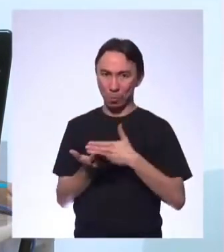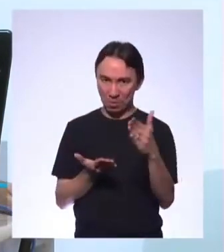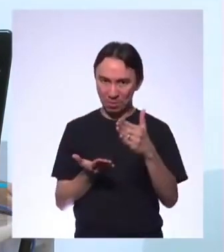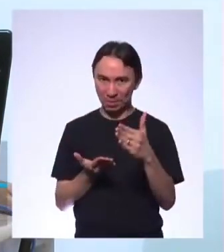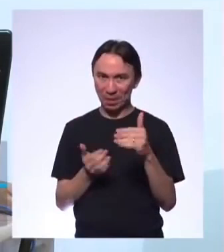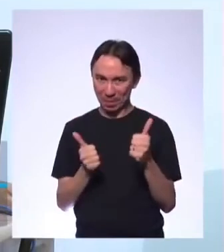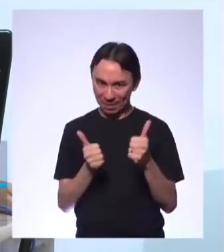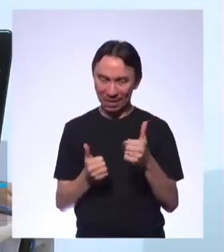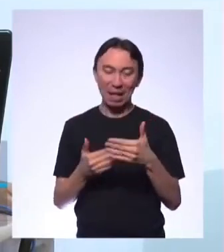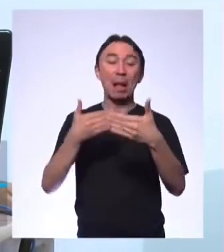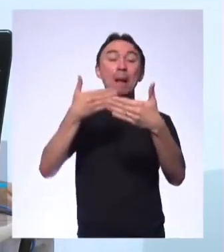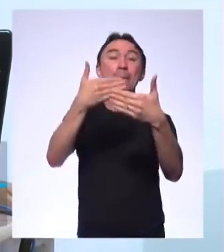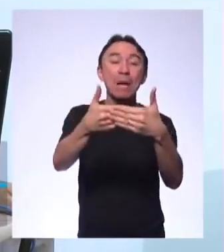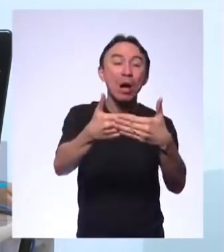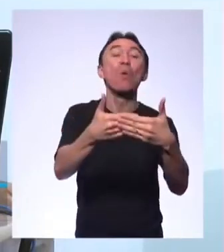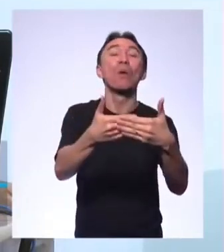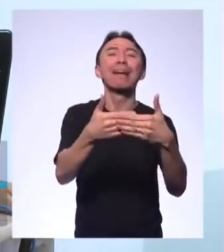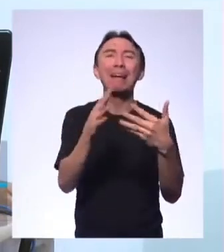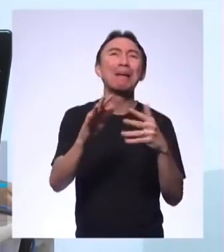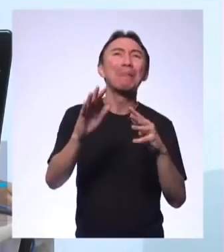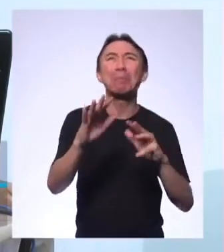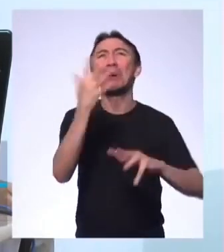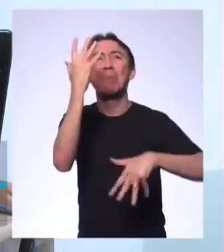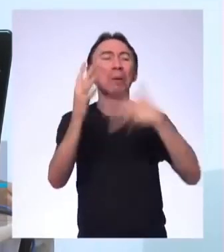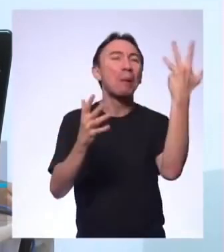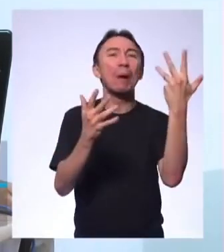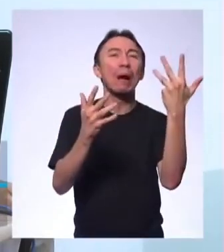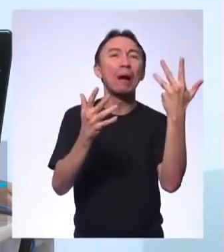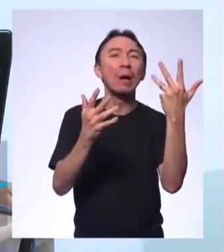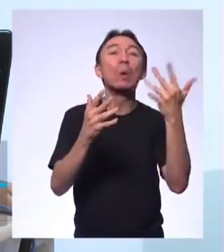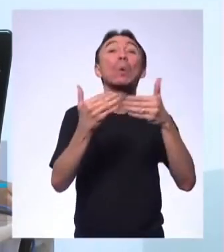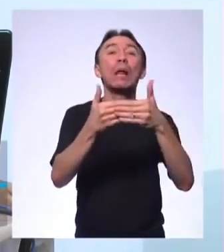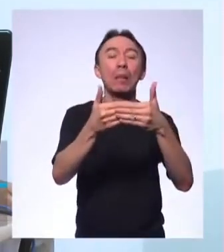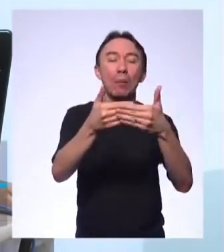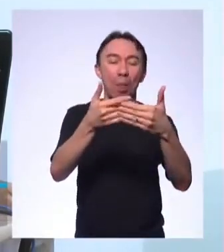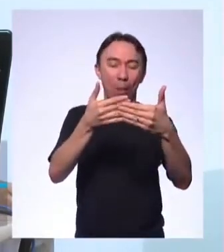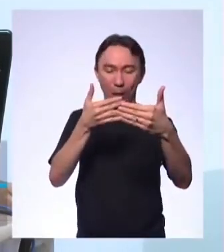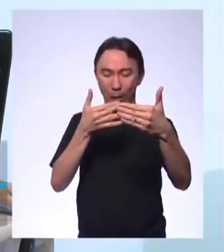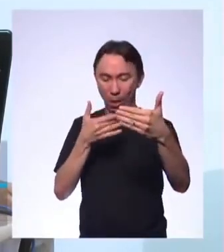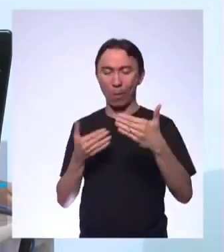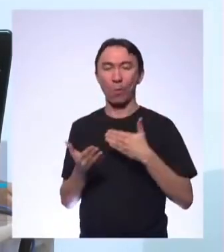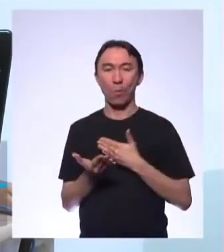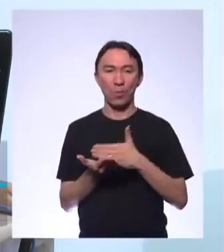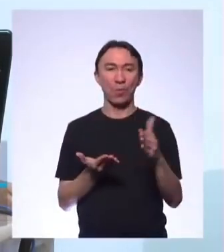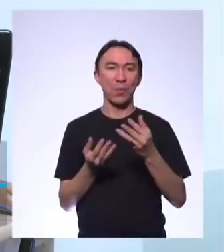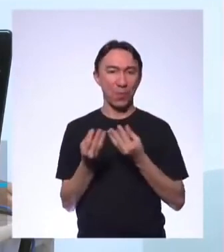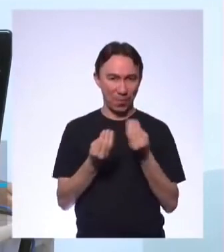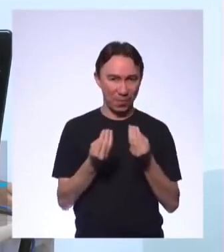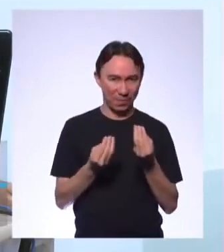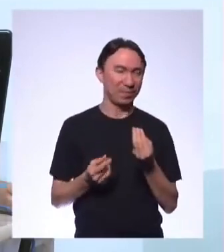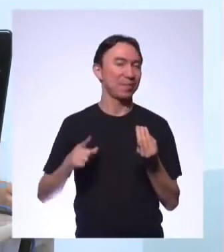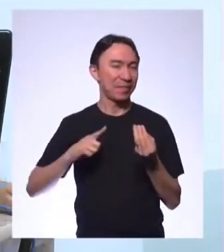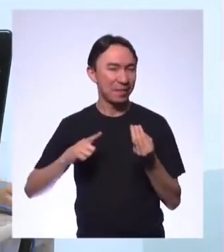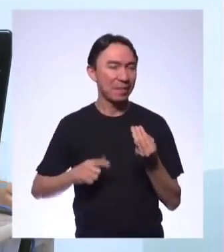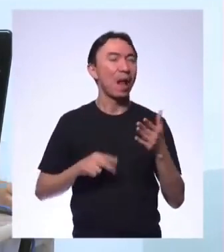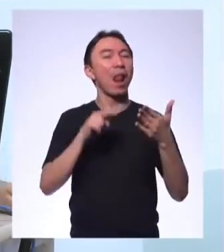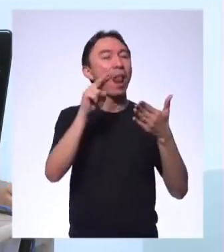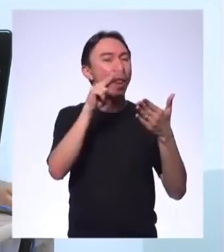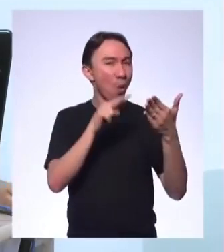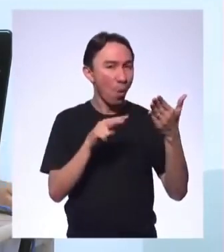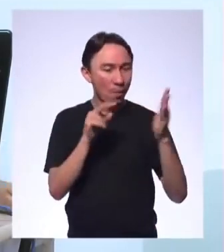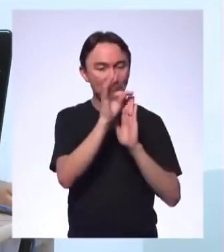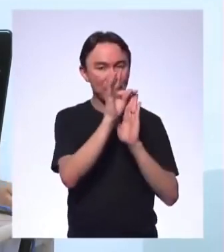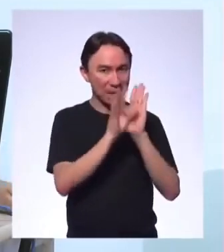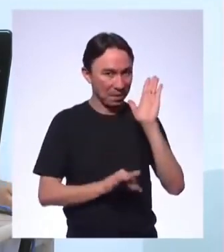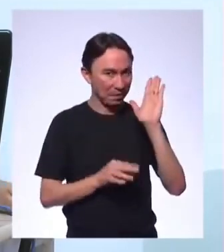antes da gente explicar o que foi. E a gente vai fazer isso através de um momento de leitura compartilhada. Vamos ler juntos o